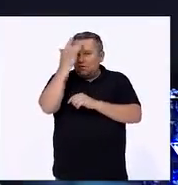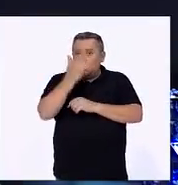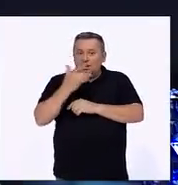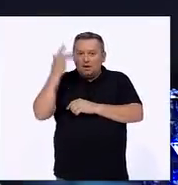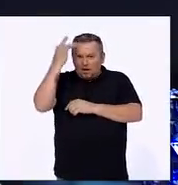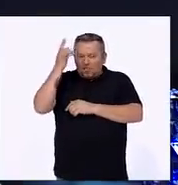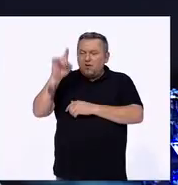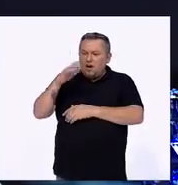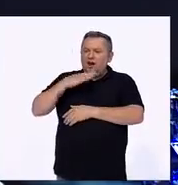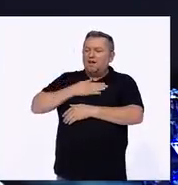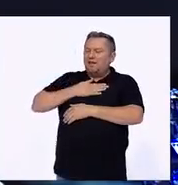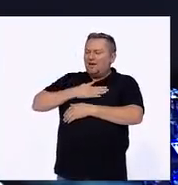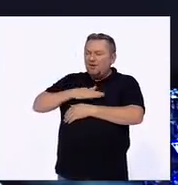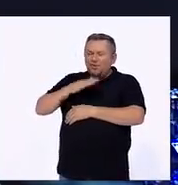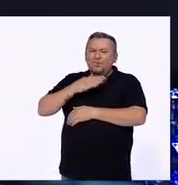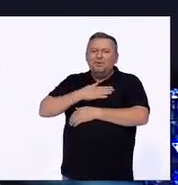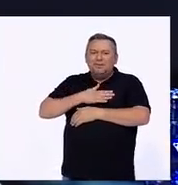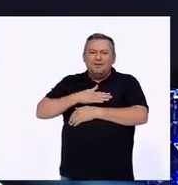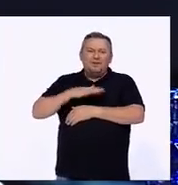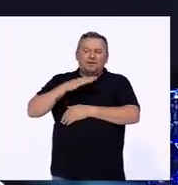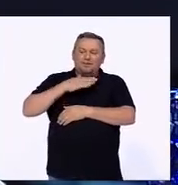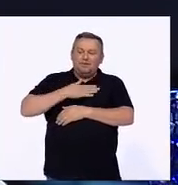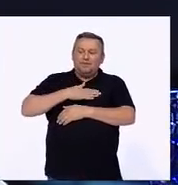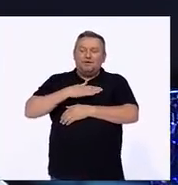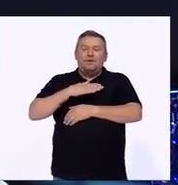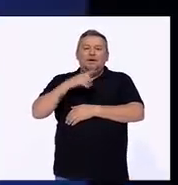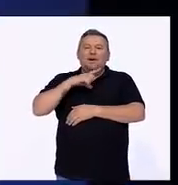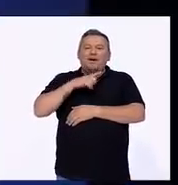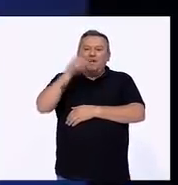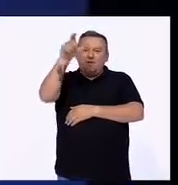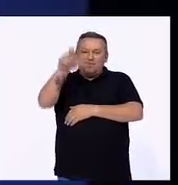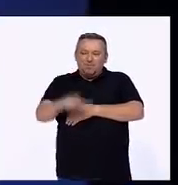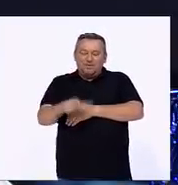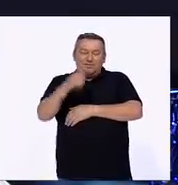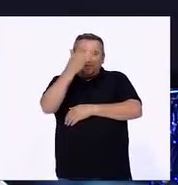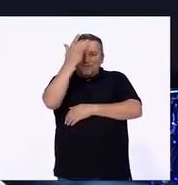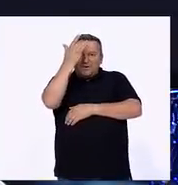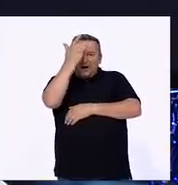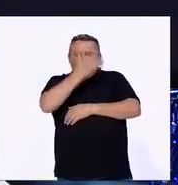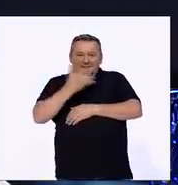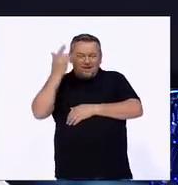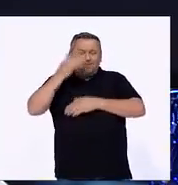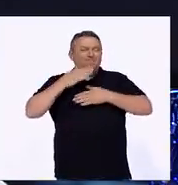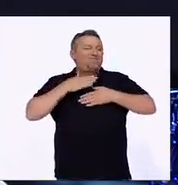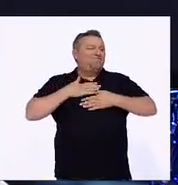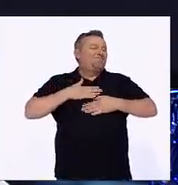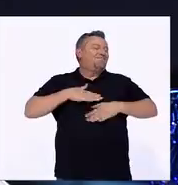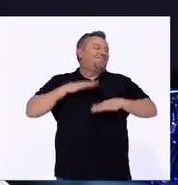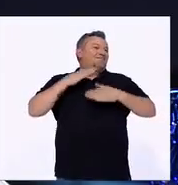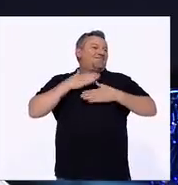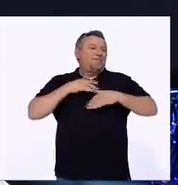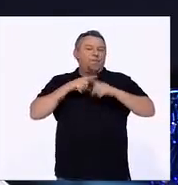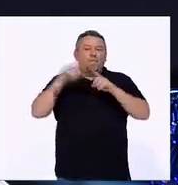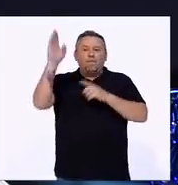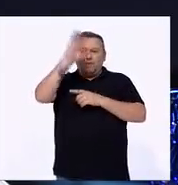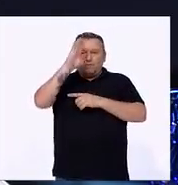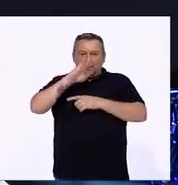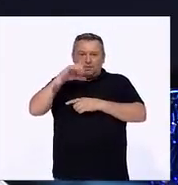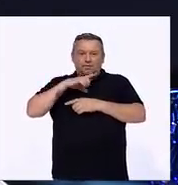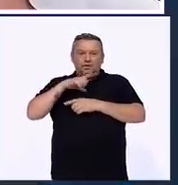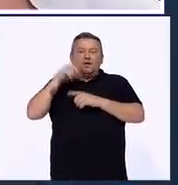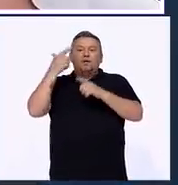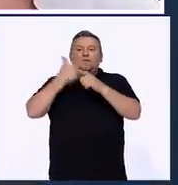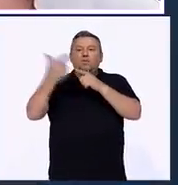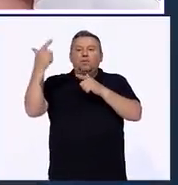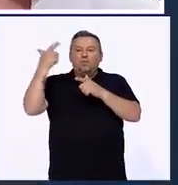tranquilão. A gente conheceu ele. Eu brinco com ele que ele é o personagem dele. Ele é o Haddad tranquilão. Mas é o seguinte, o Brasil está passando por essa crise que